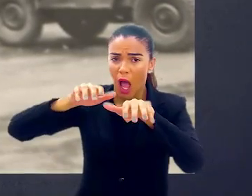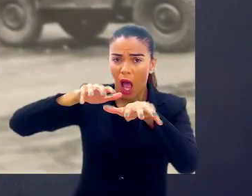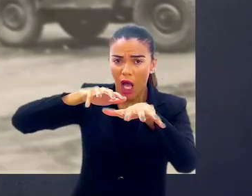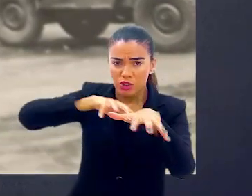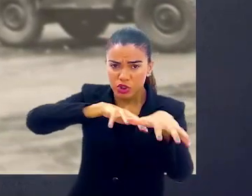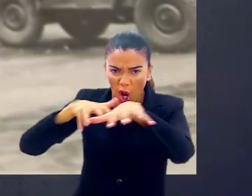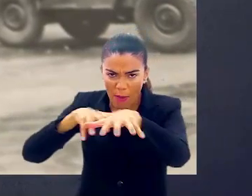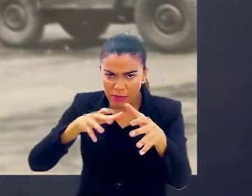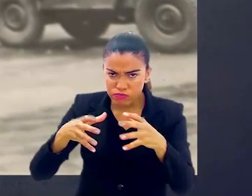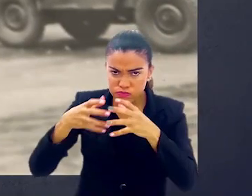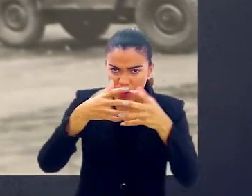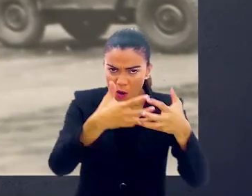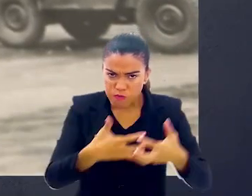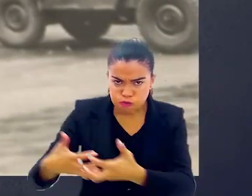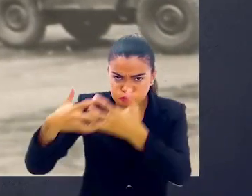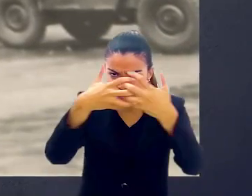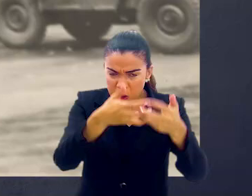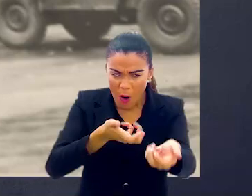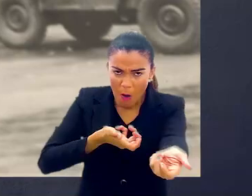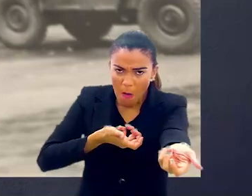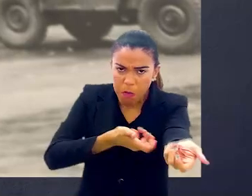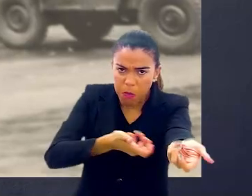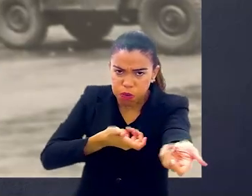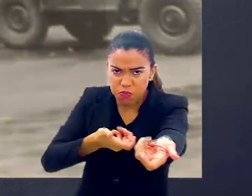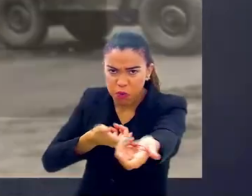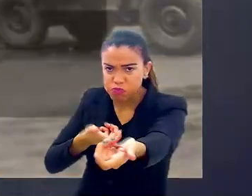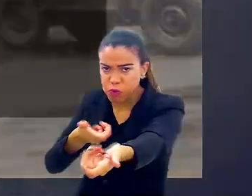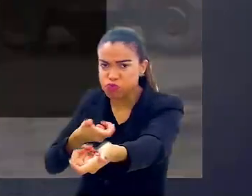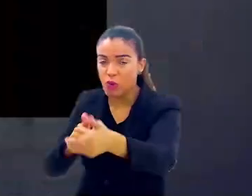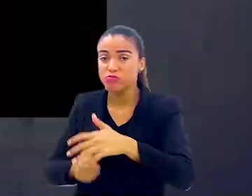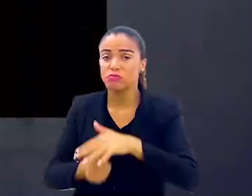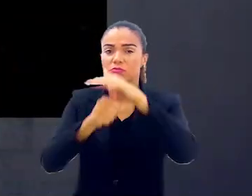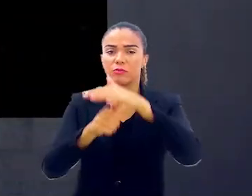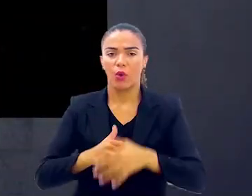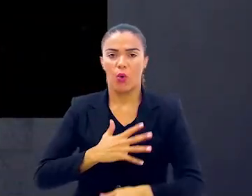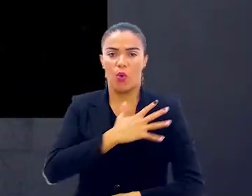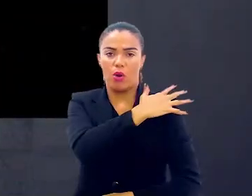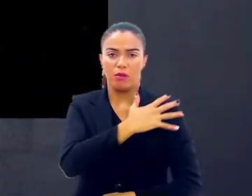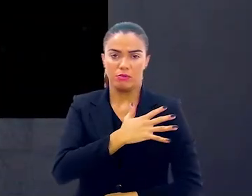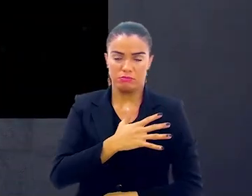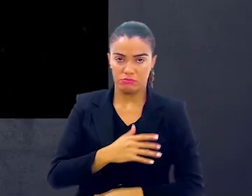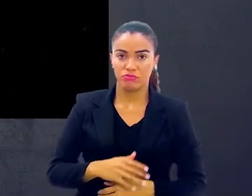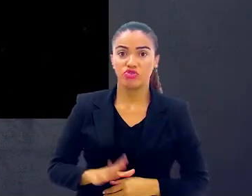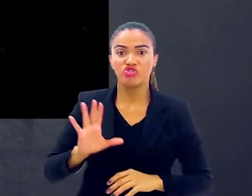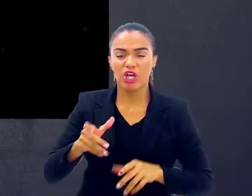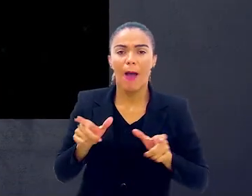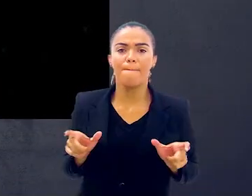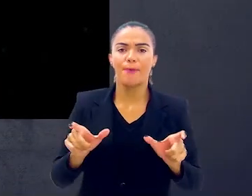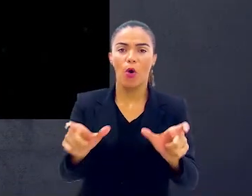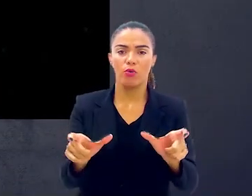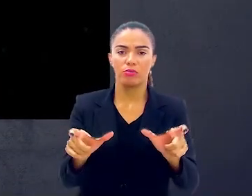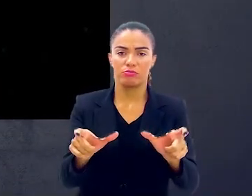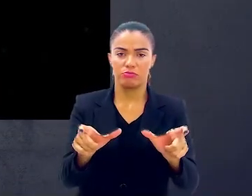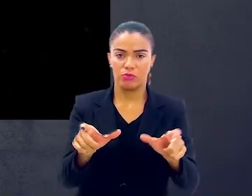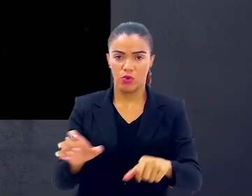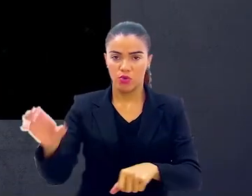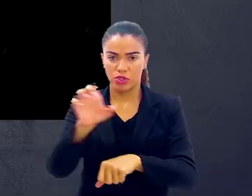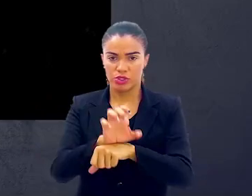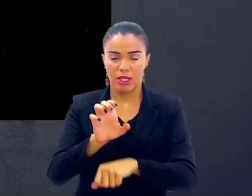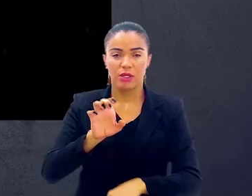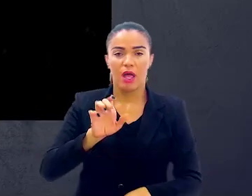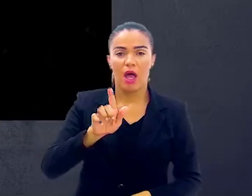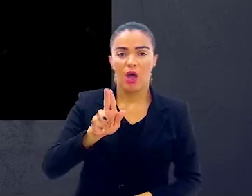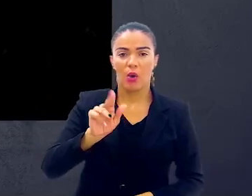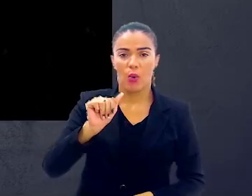As tropas do 2º Exército, sob o comando do general Cruel, já sitiaram o estado da Guanabara. No